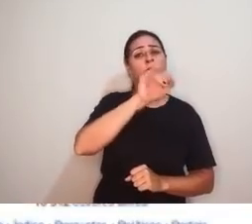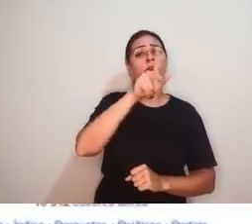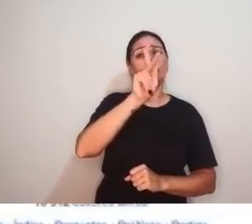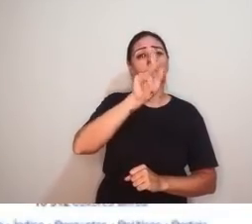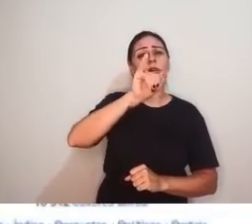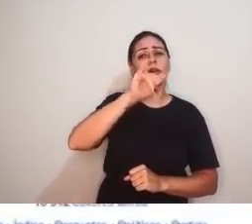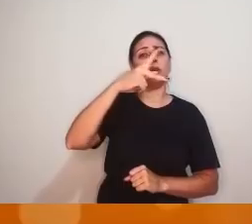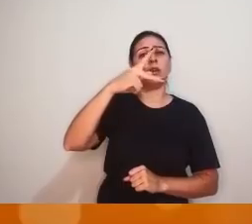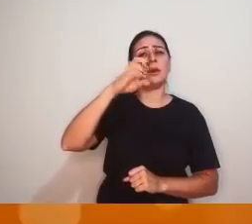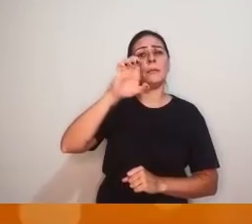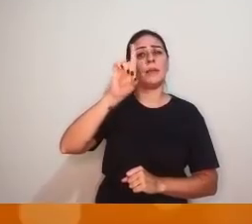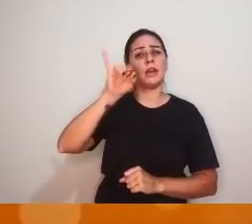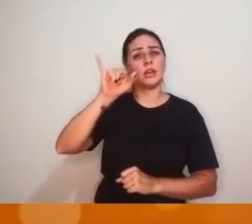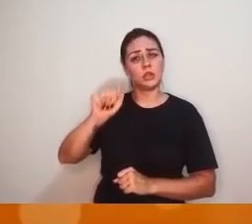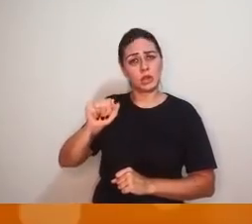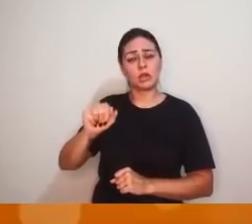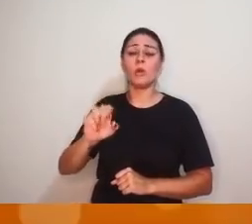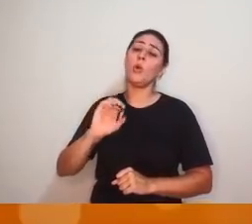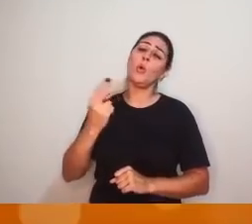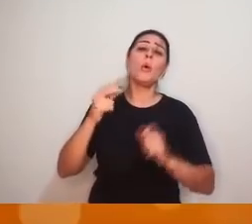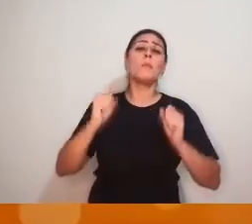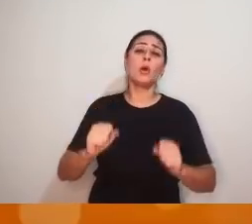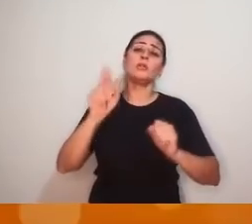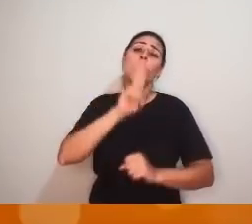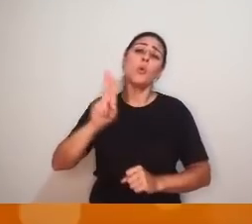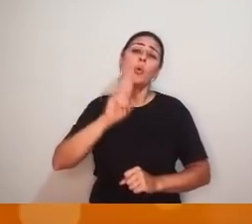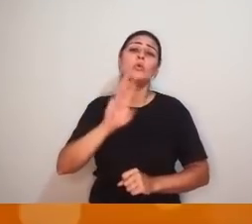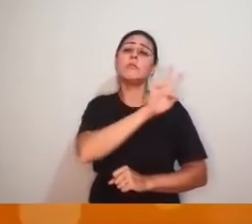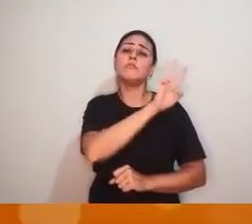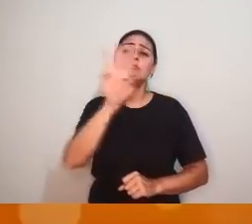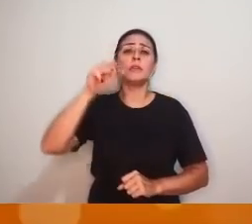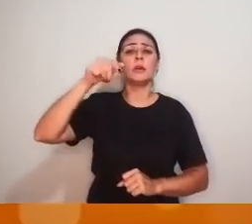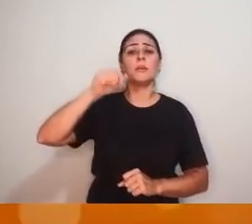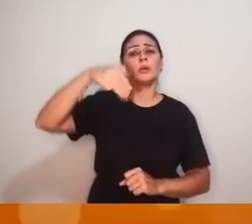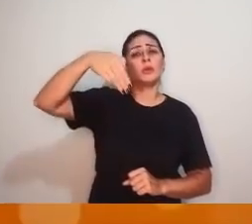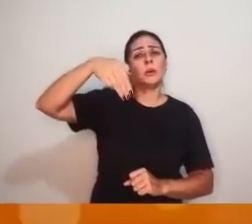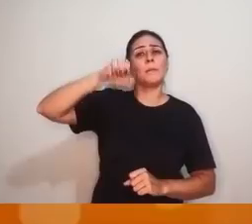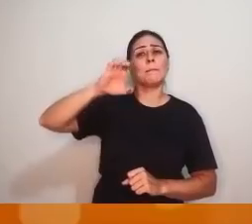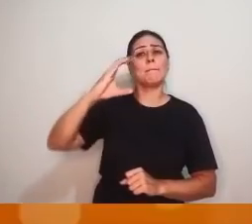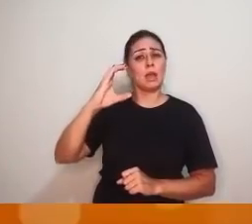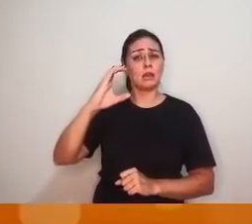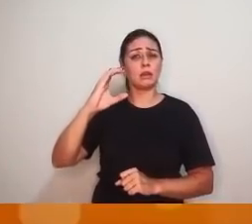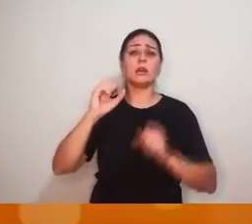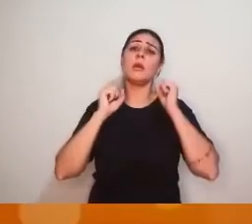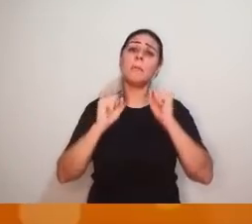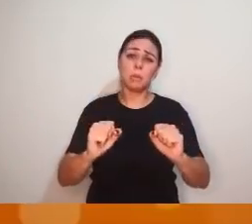Wikipédia. Se você não quiser usar a Wikipédia, você pode usar o nosso portal lá do MEC, a